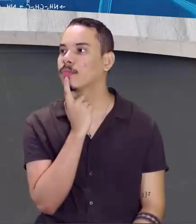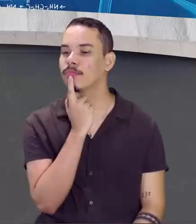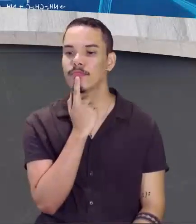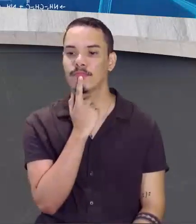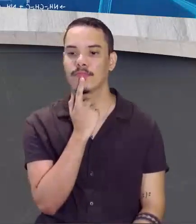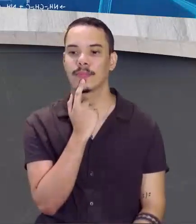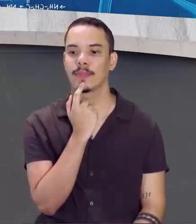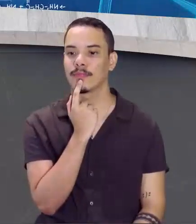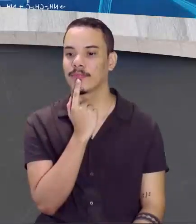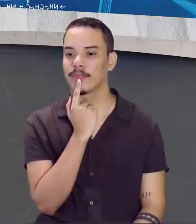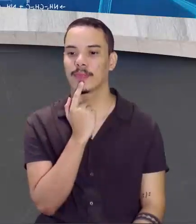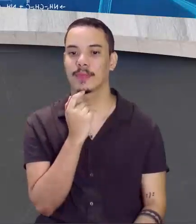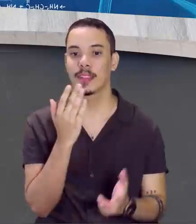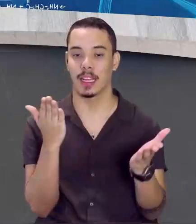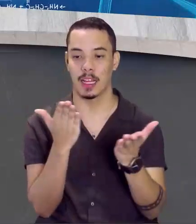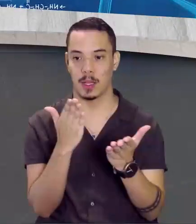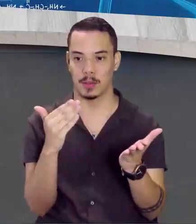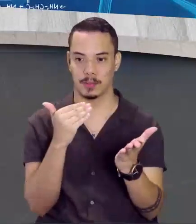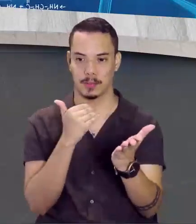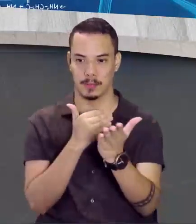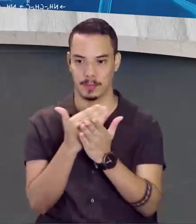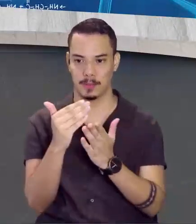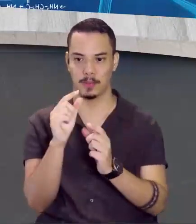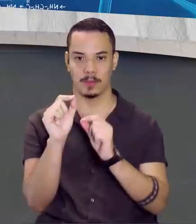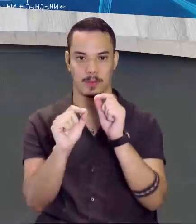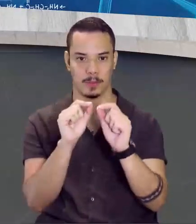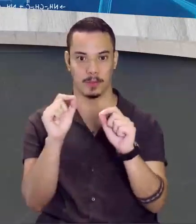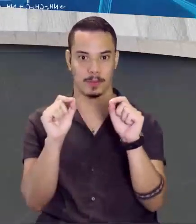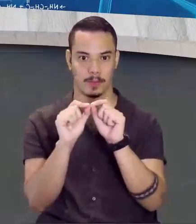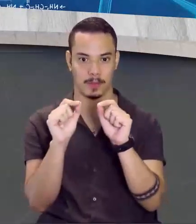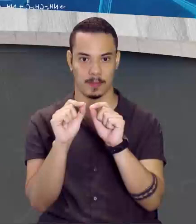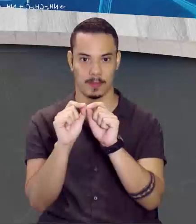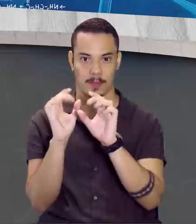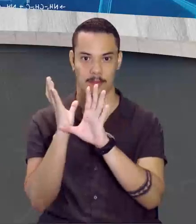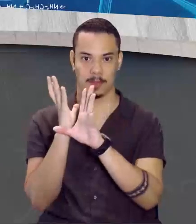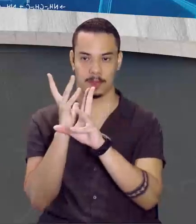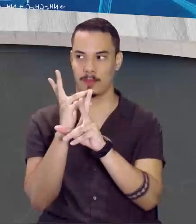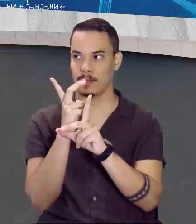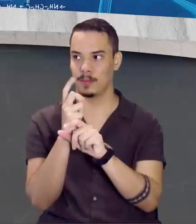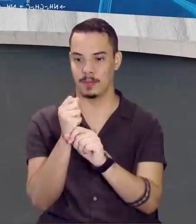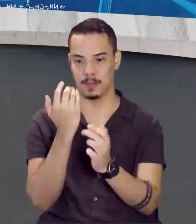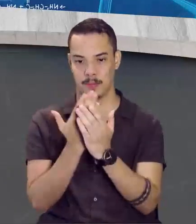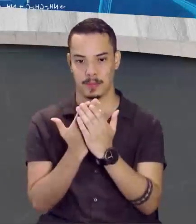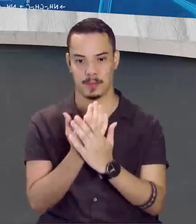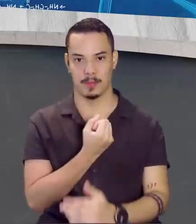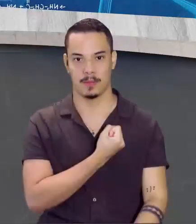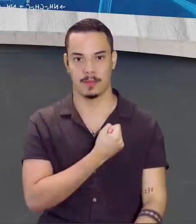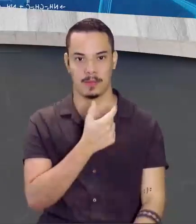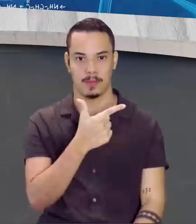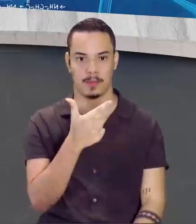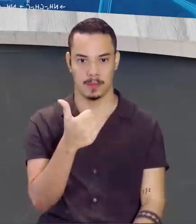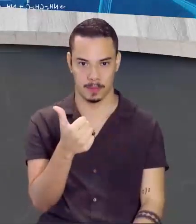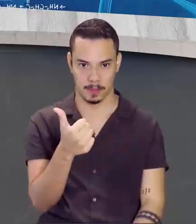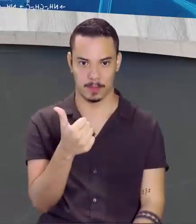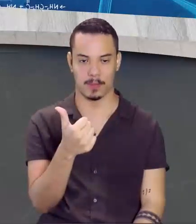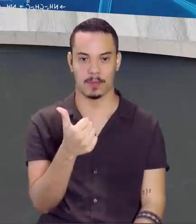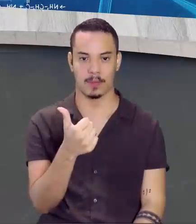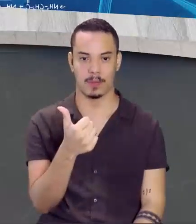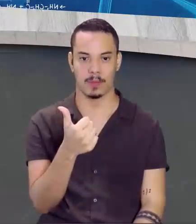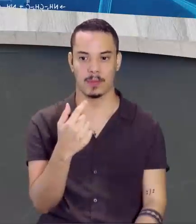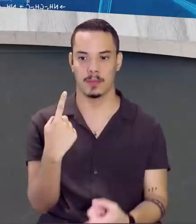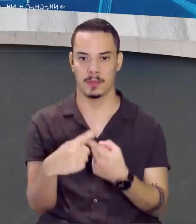vamos agora partir para aquela revisão desta aula de número 21, onde